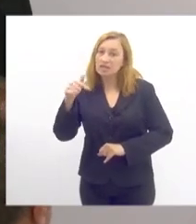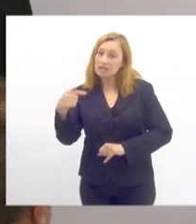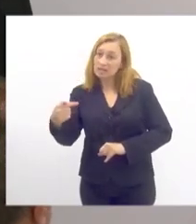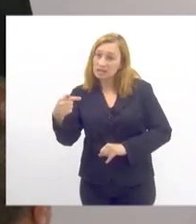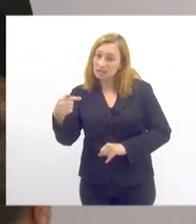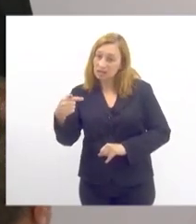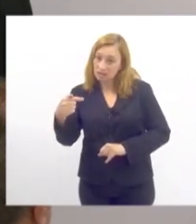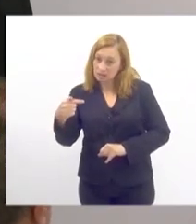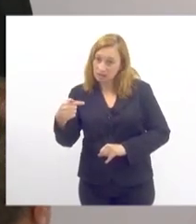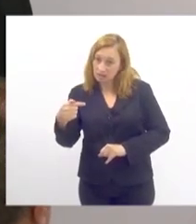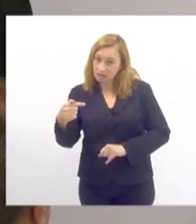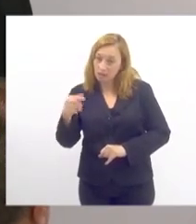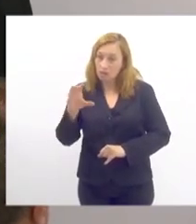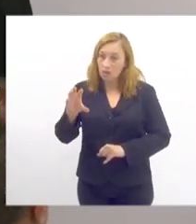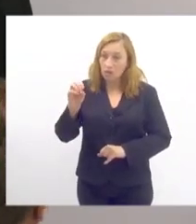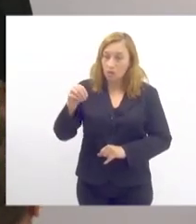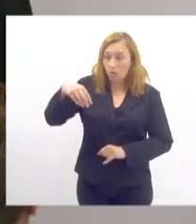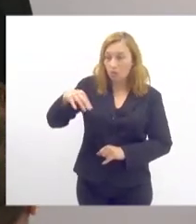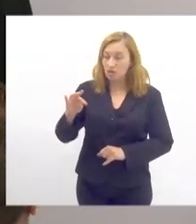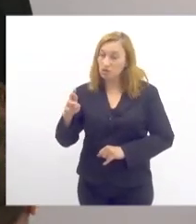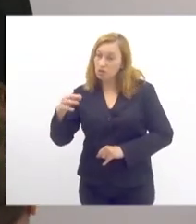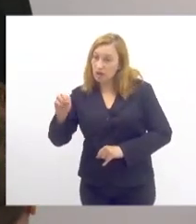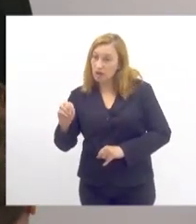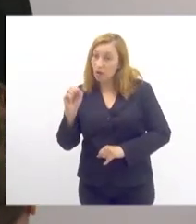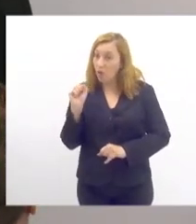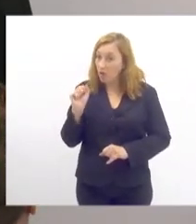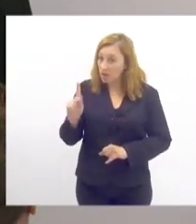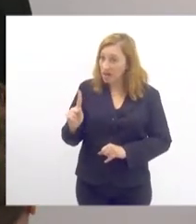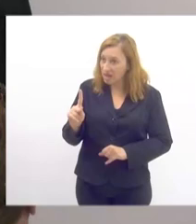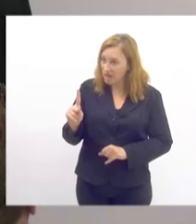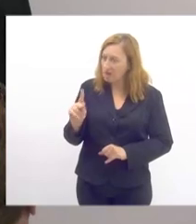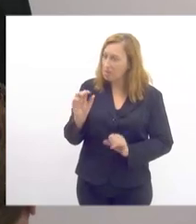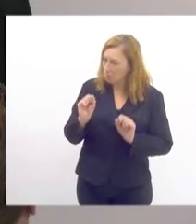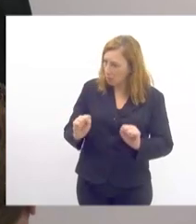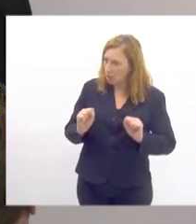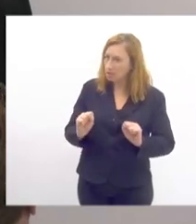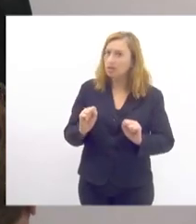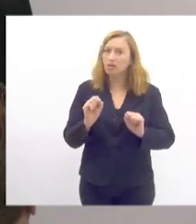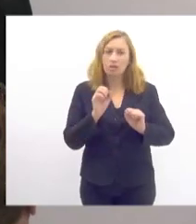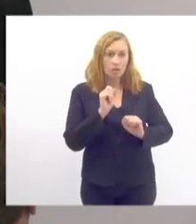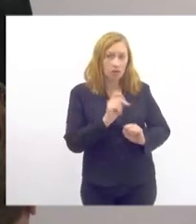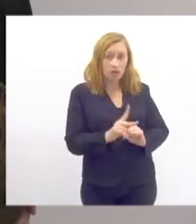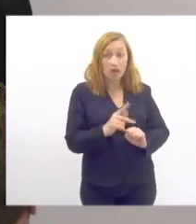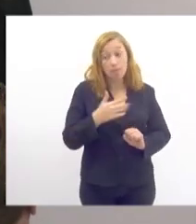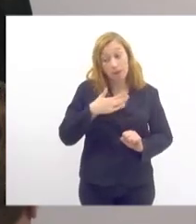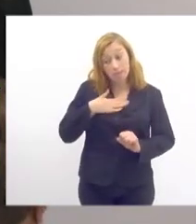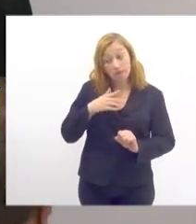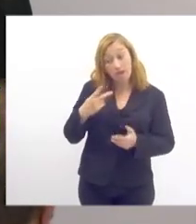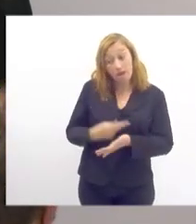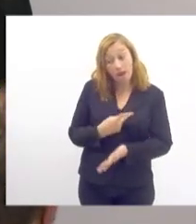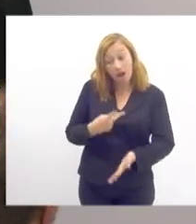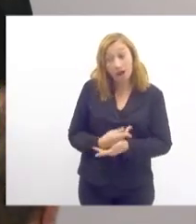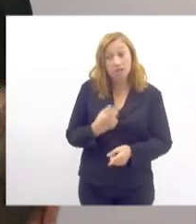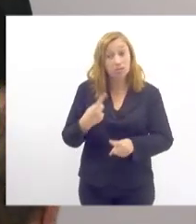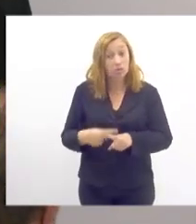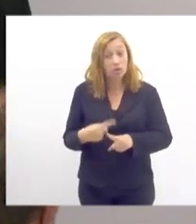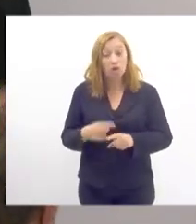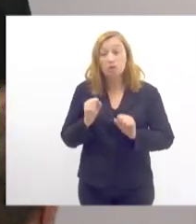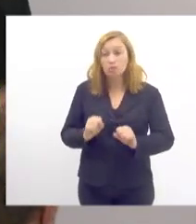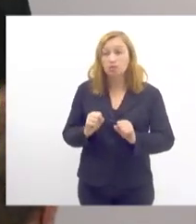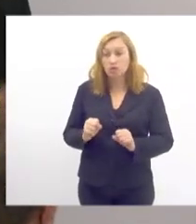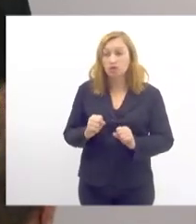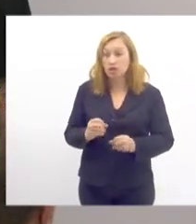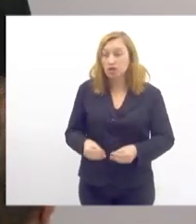397 cargos comissionados. Ok, é legal? É legal, para mim é até imoral, até porque eu podia estar dando